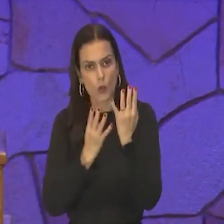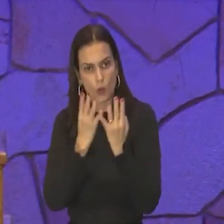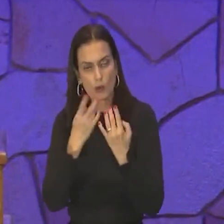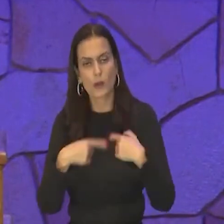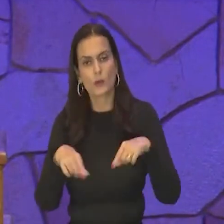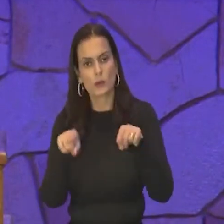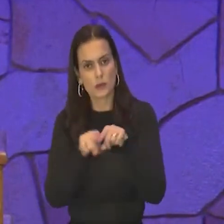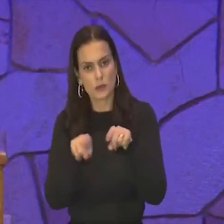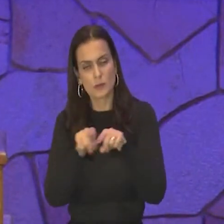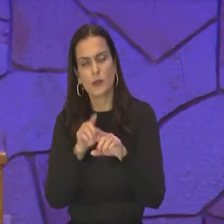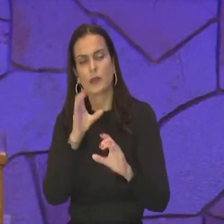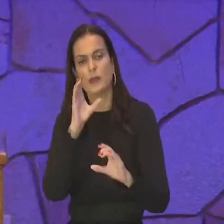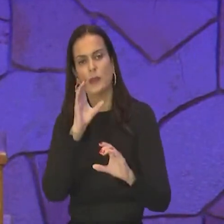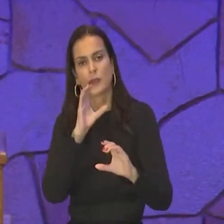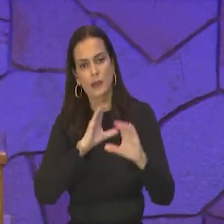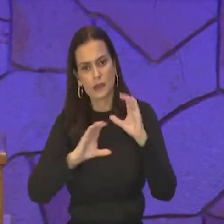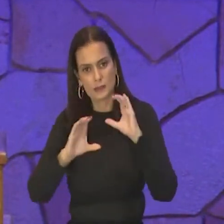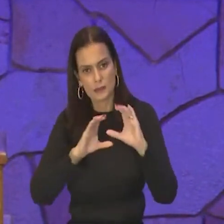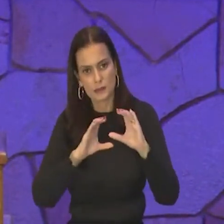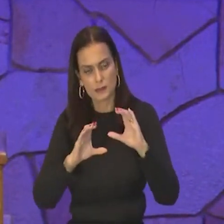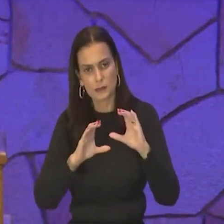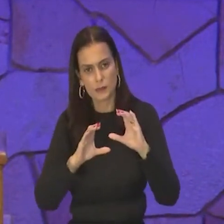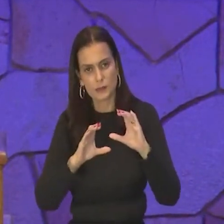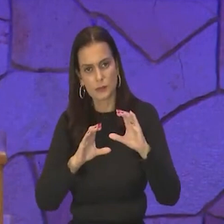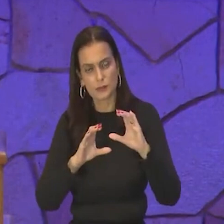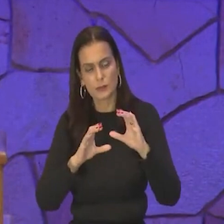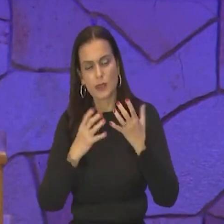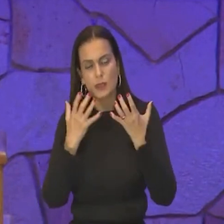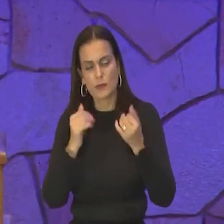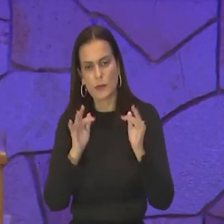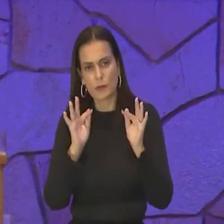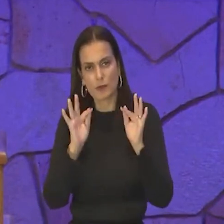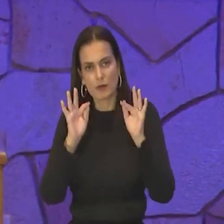e depois nós procederemos